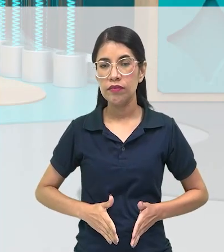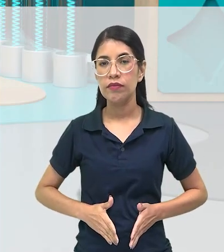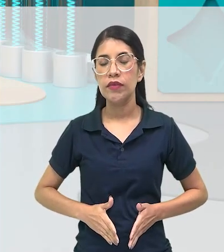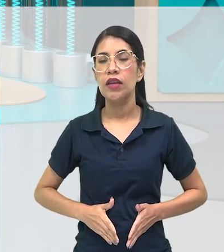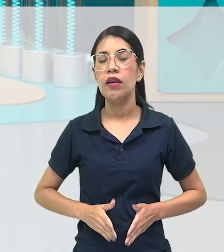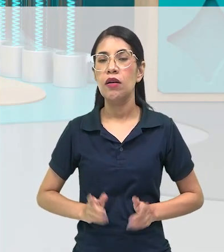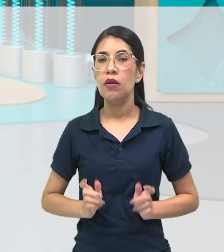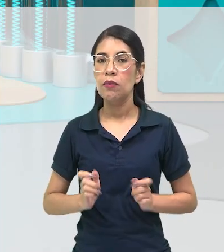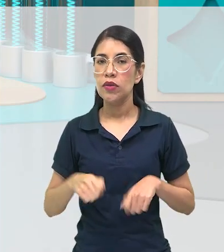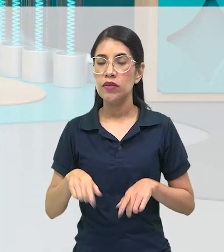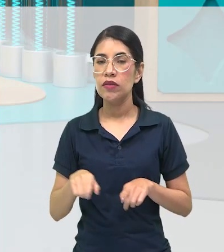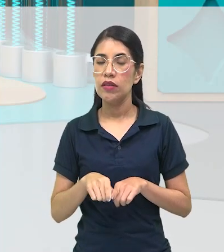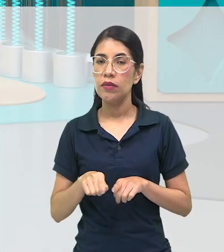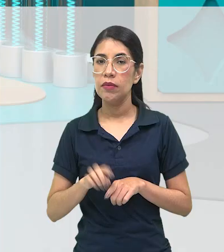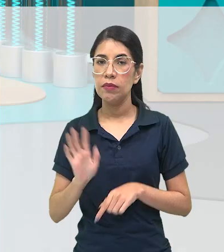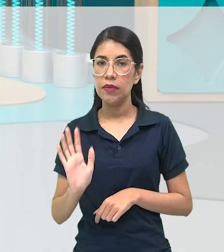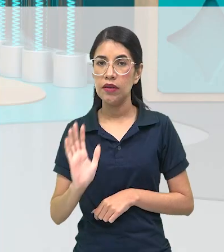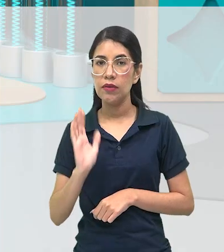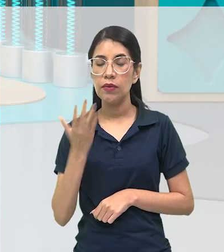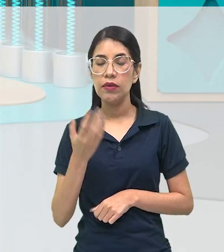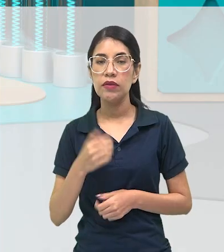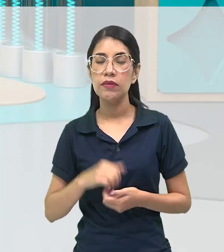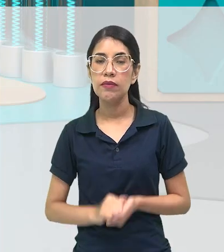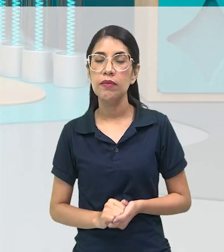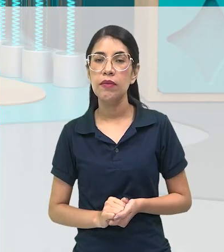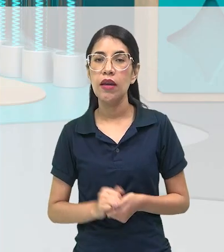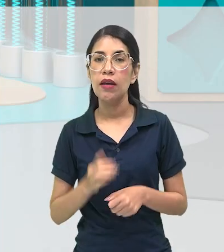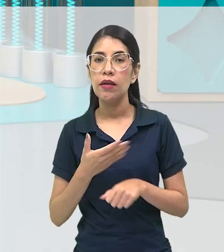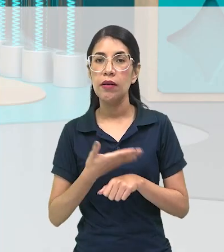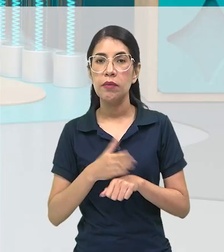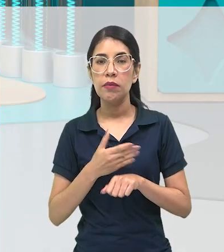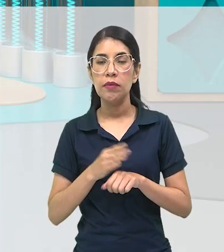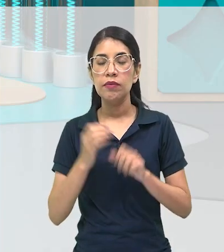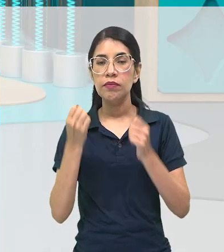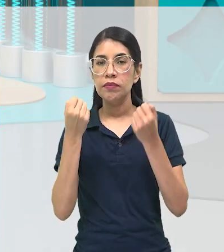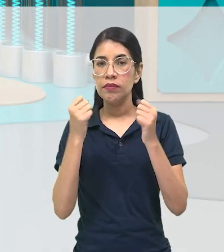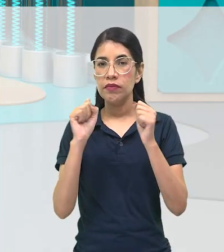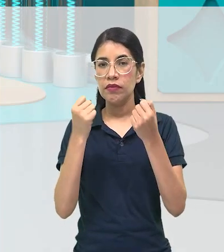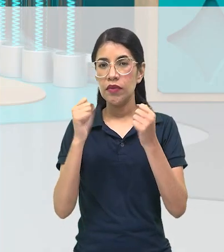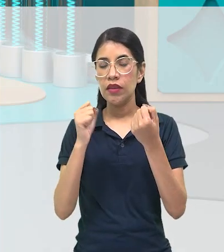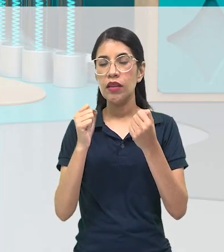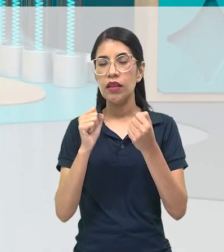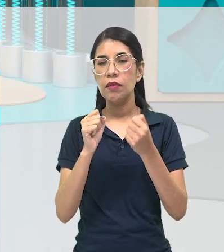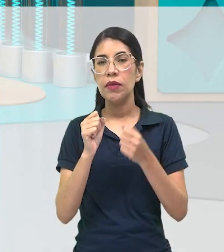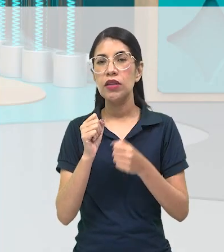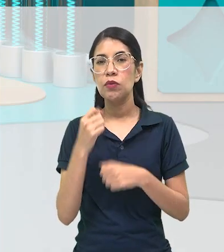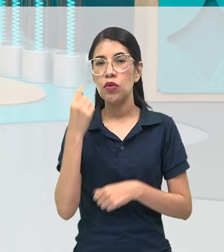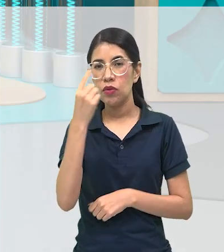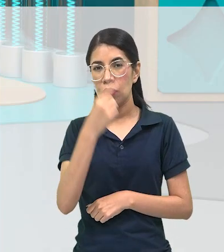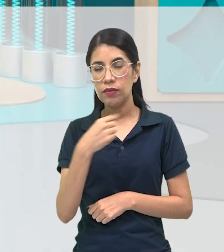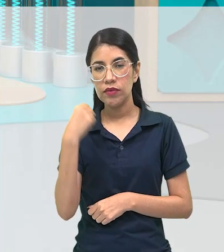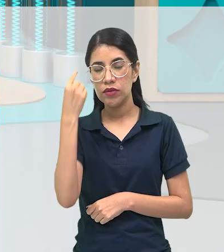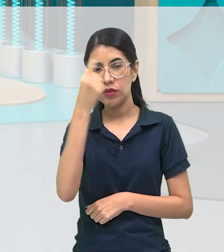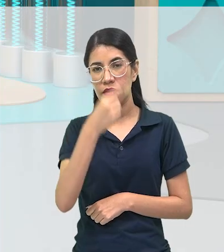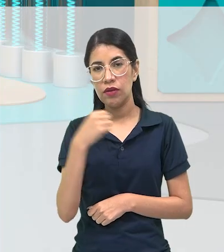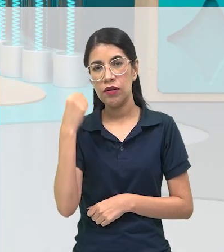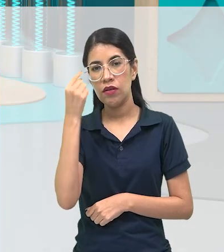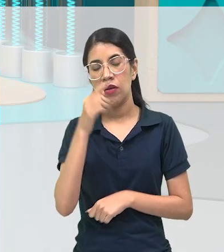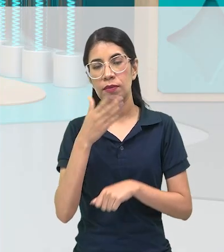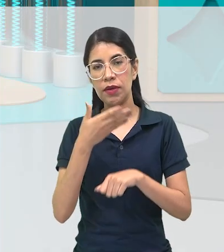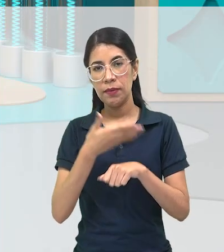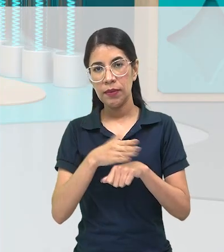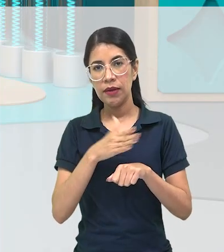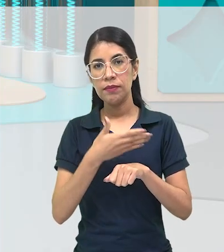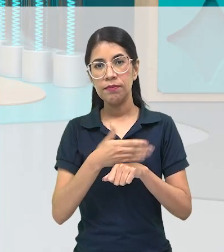pode acontecer também. Práticas de exercício físico por períodos prolongados, então você passar muito